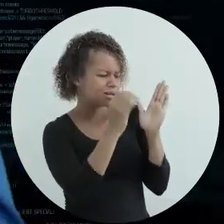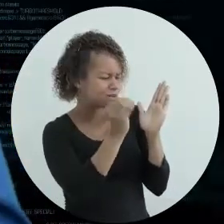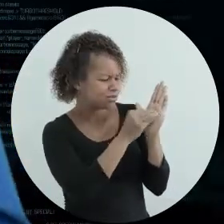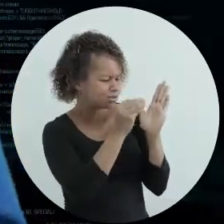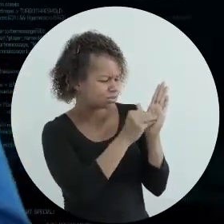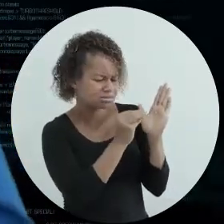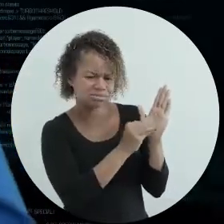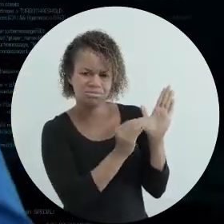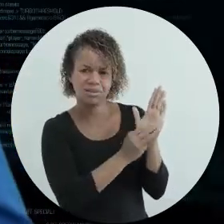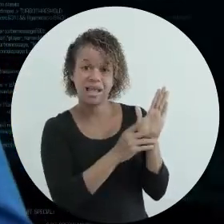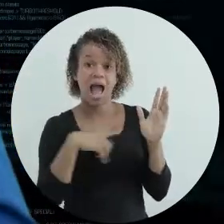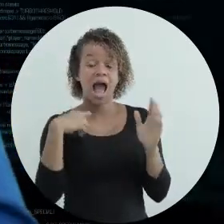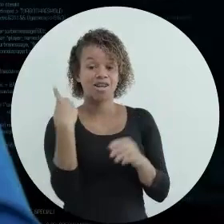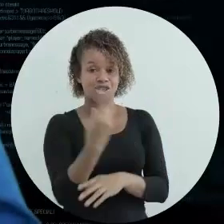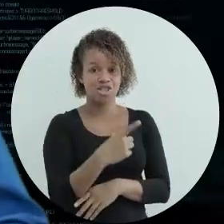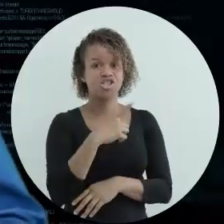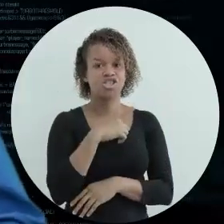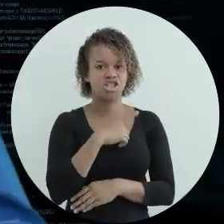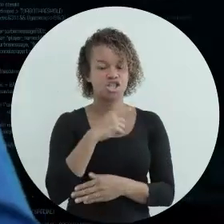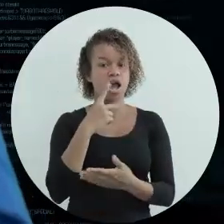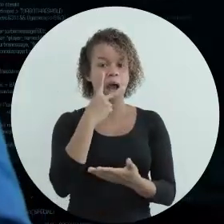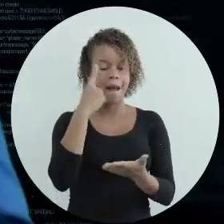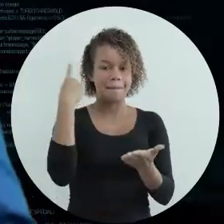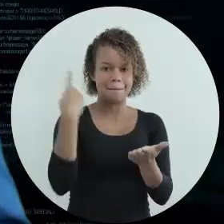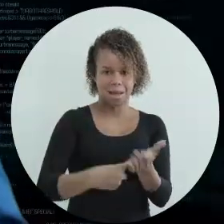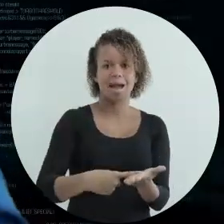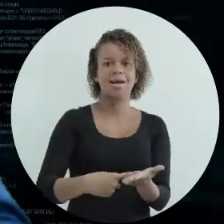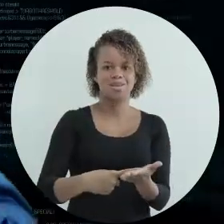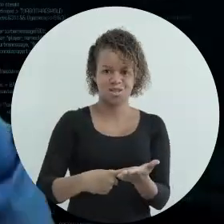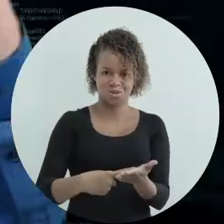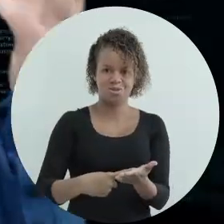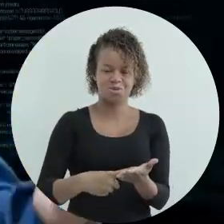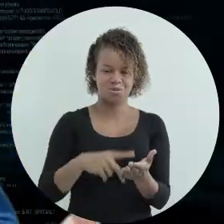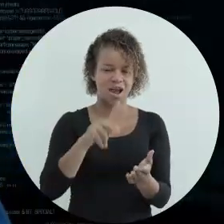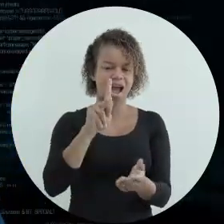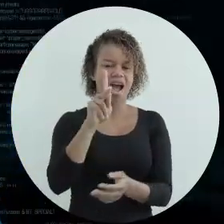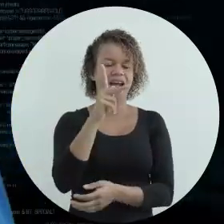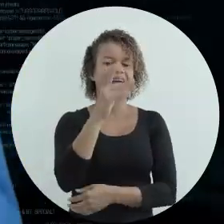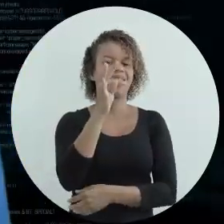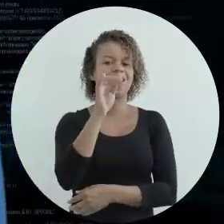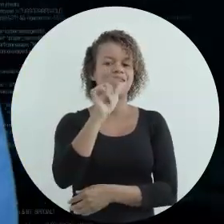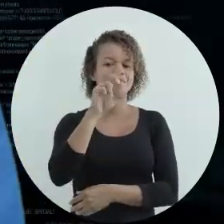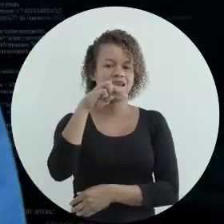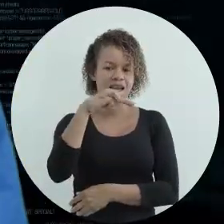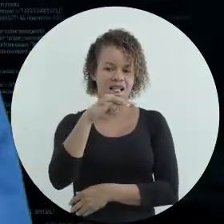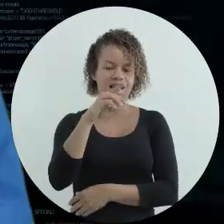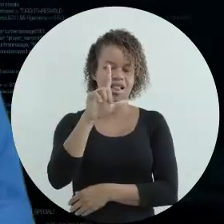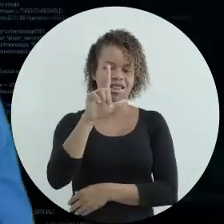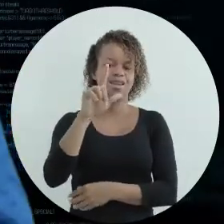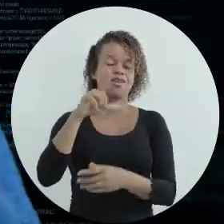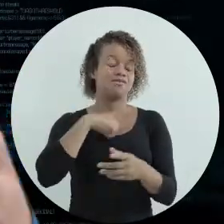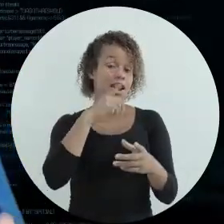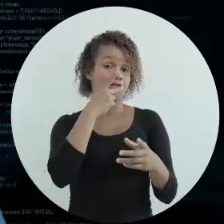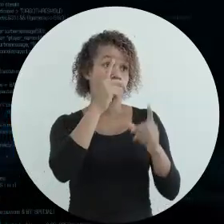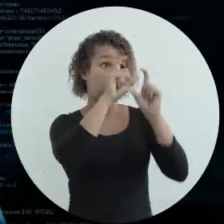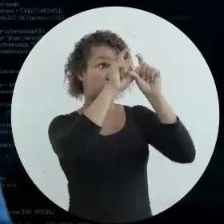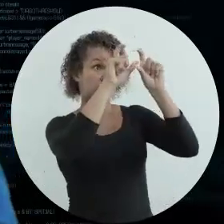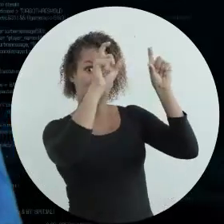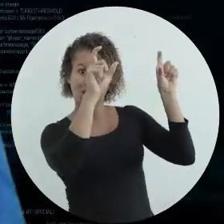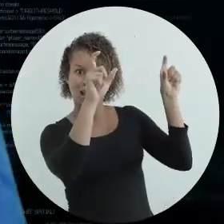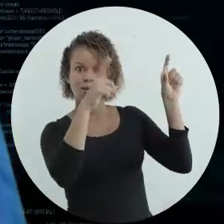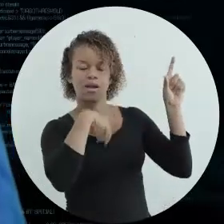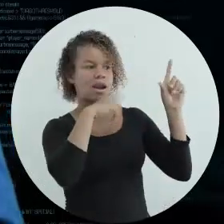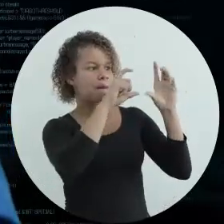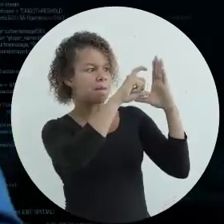tinha as marcações do HTML, que dizia que aquilo dali era um título, que aquilo dali era um parágrafo, que aquilo dali era